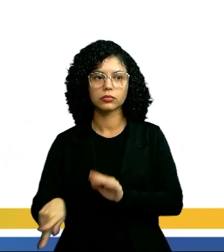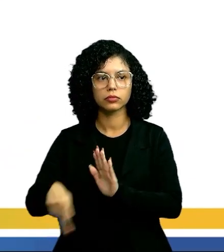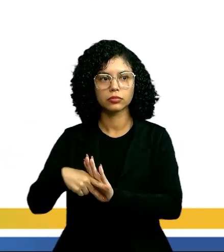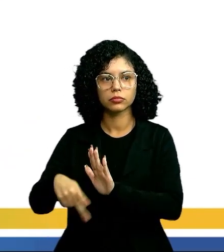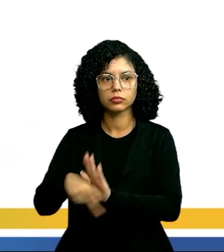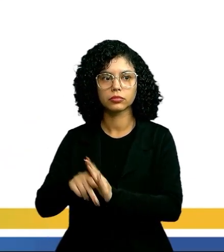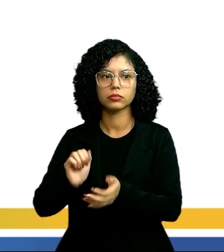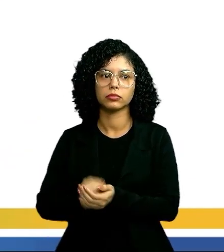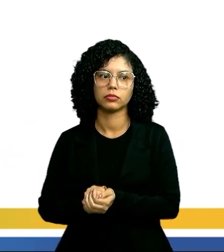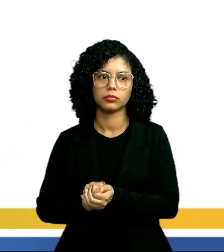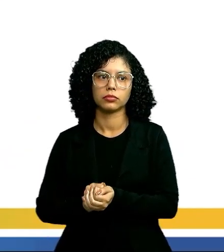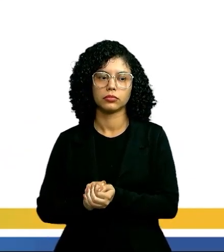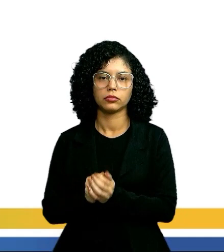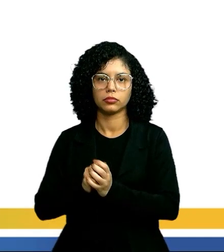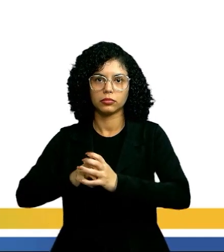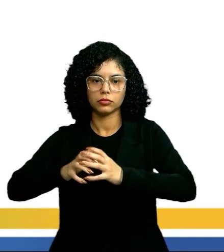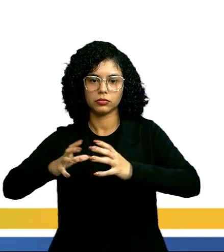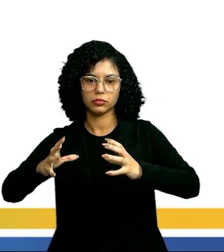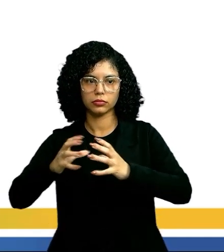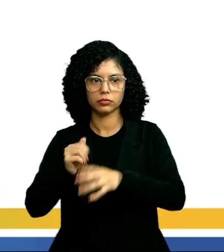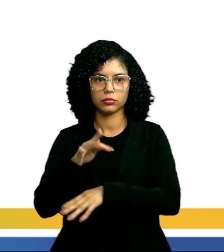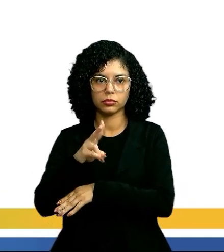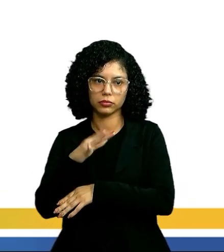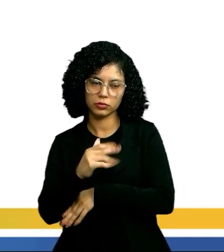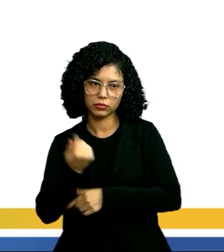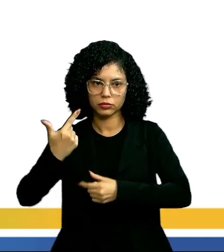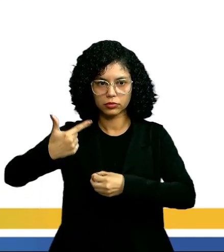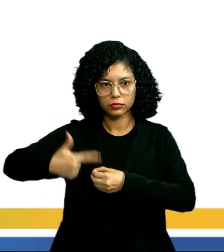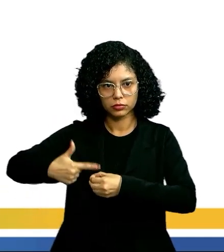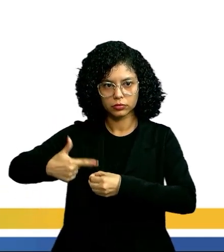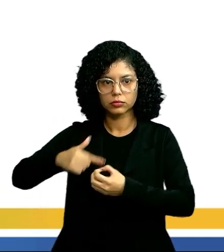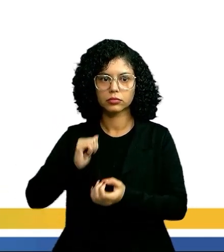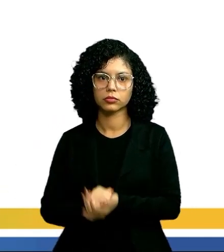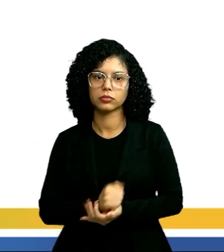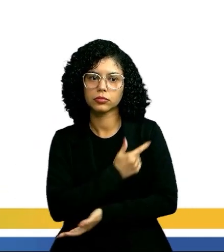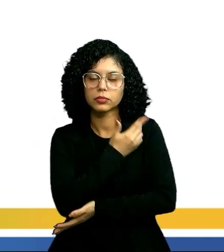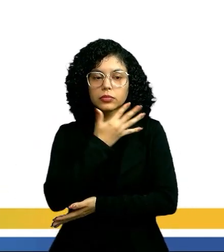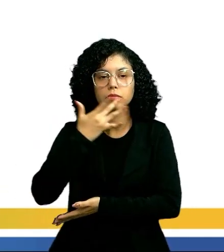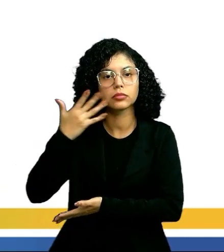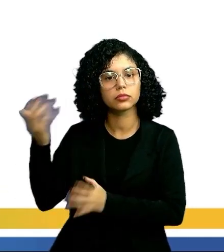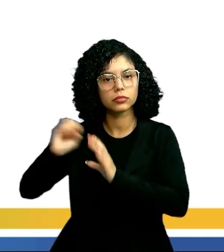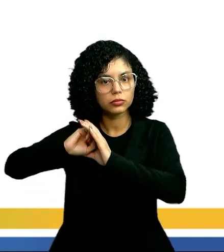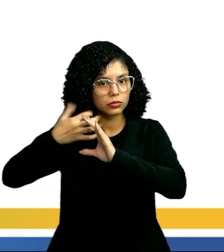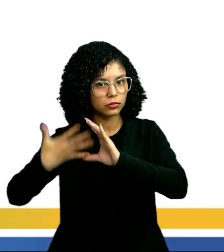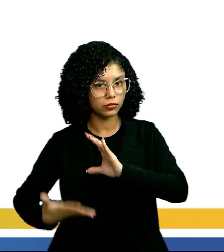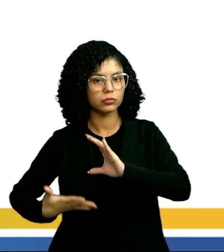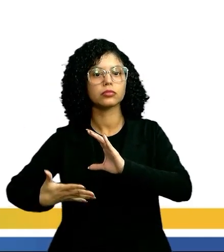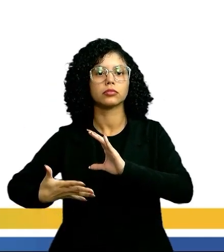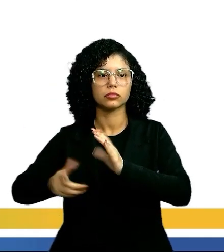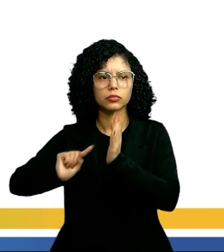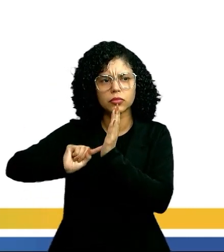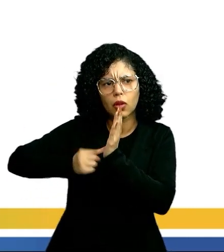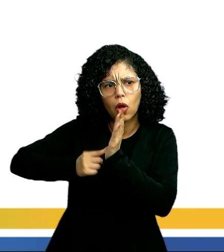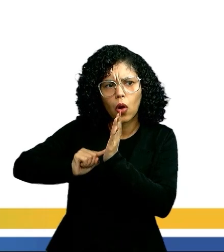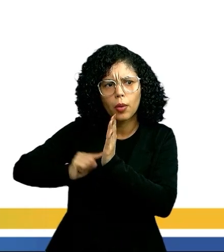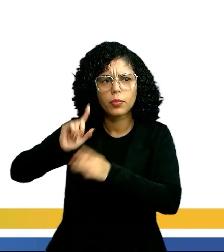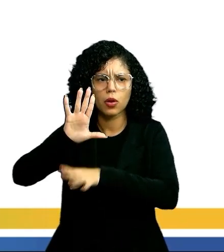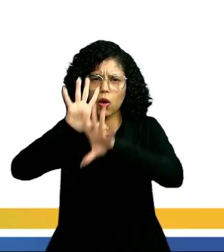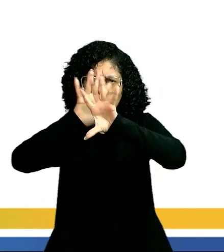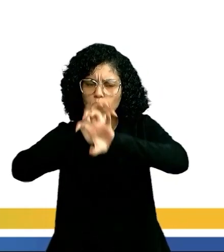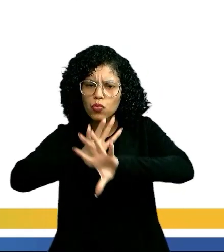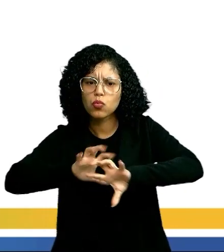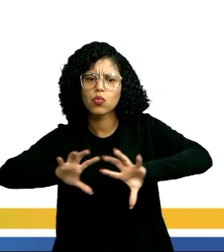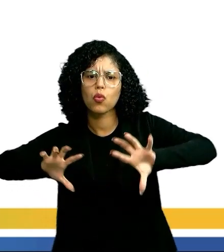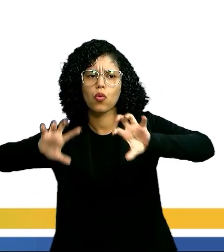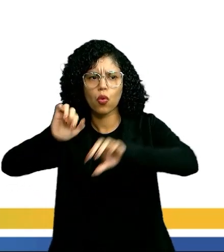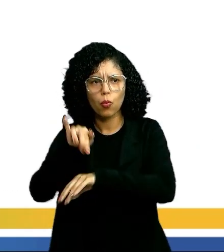hidrocarboneto obtido a partir da destilação fracionada do petróleo. Tem odor característico